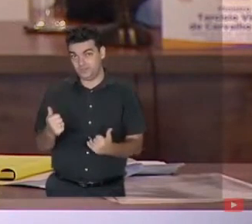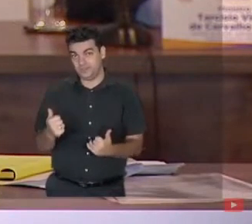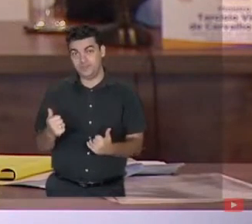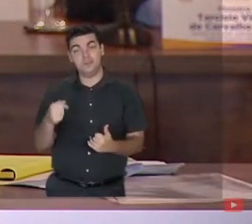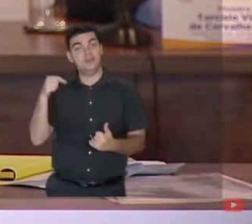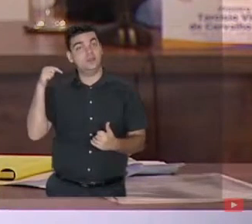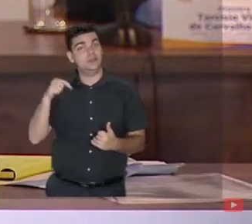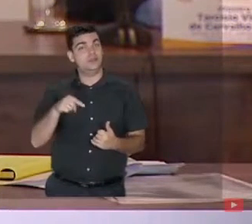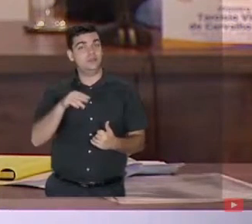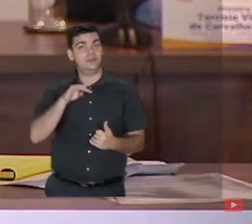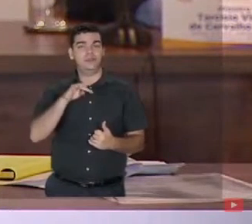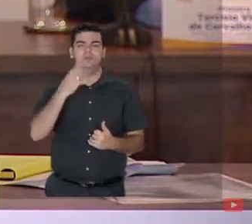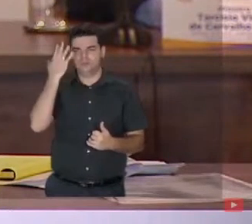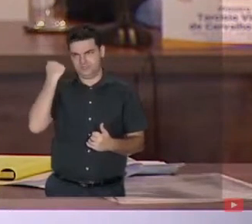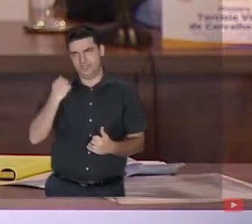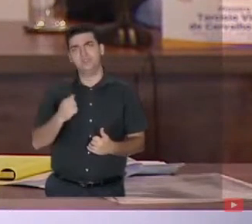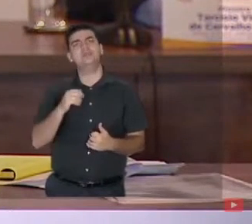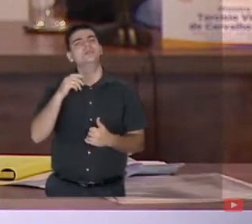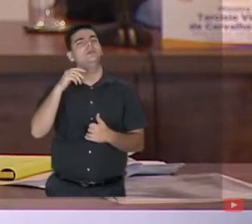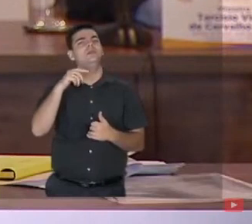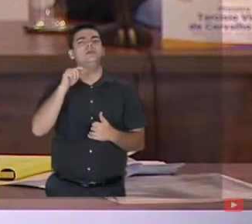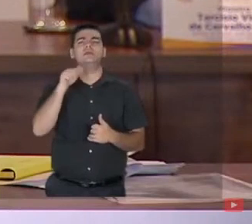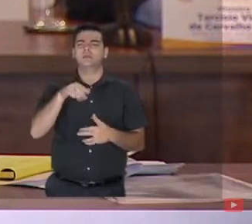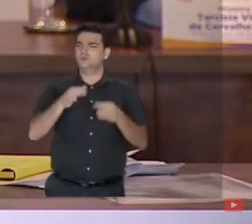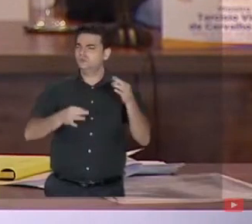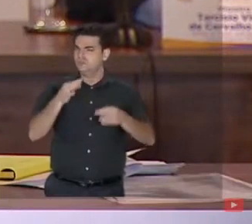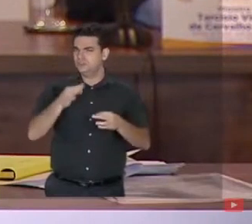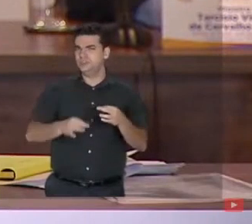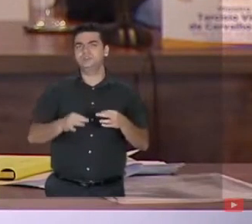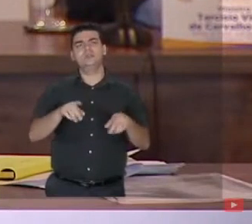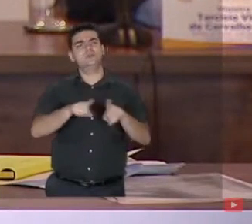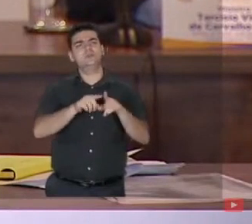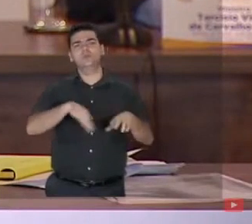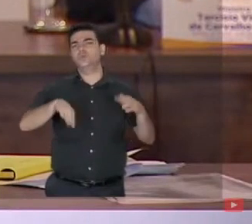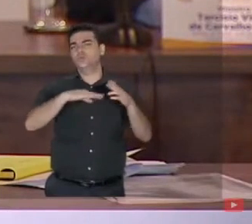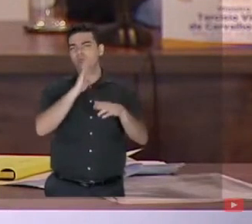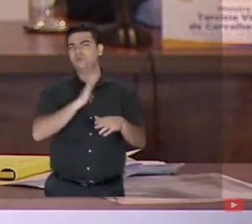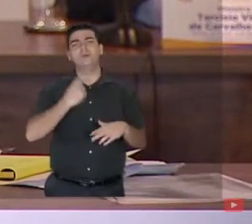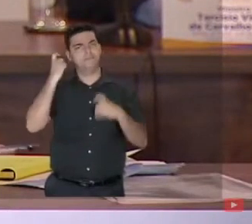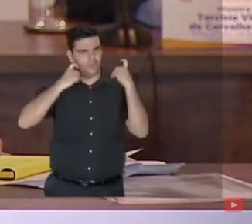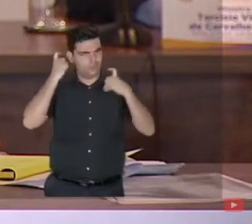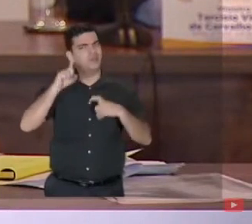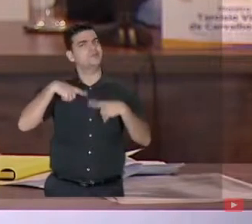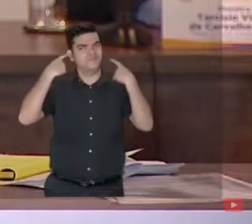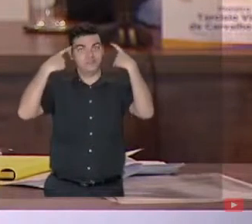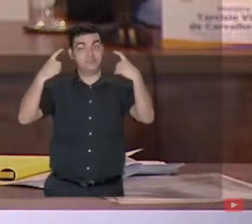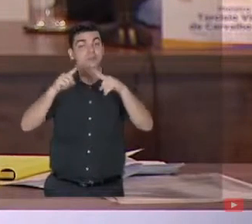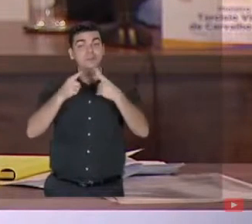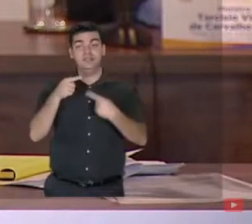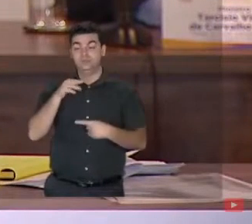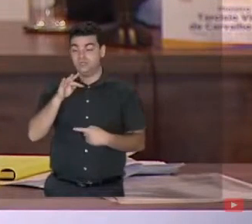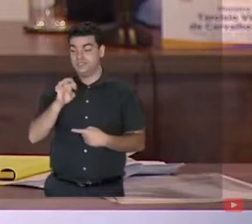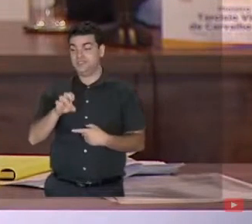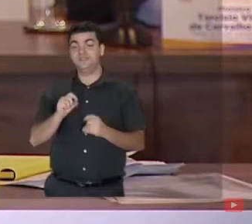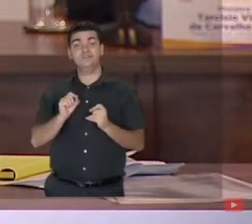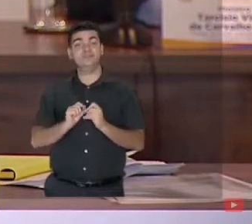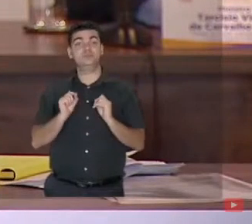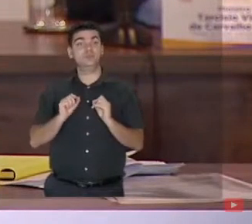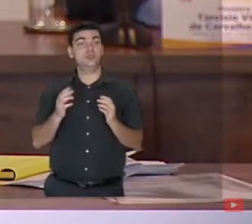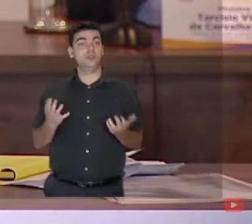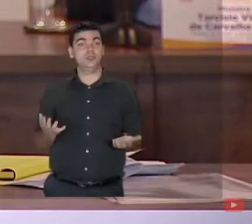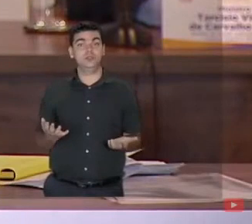uma preocupação de todo o país, é uma preocupação da Justiça Eleitoral, mas não é o seu enfrentamento